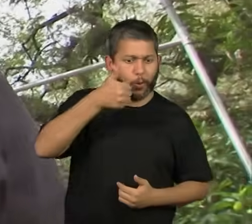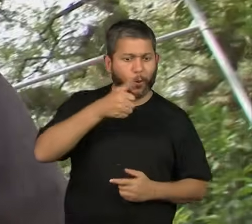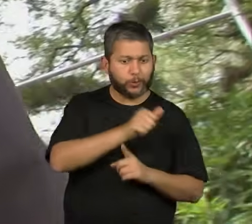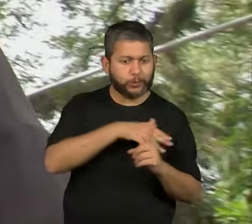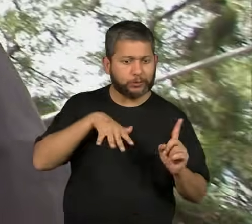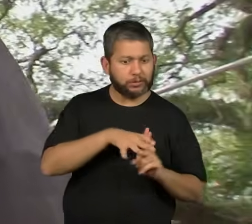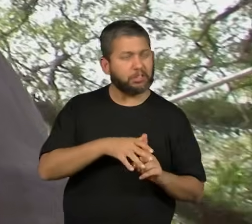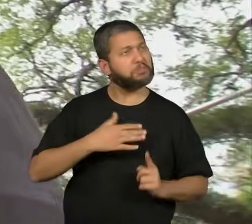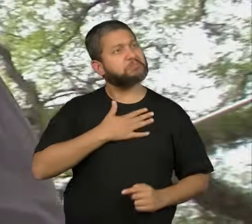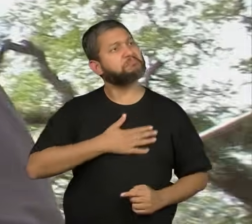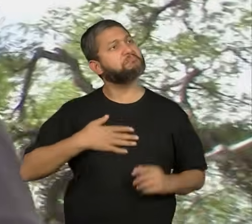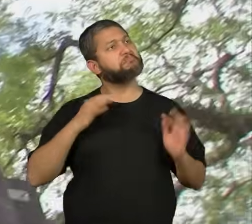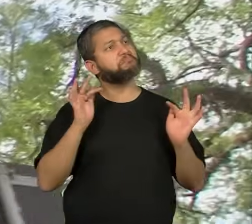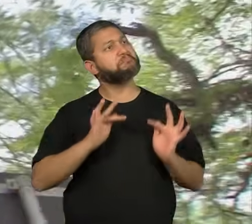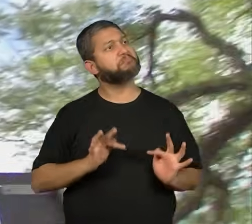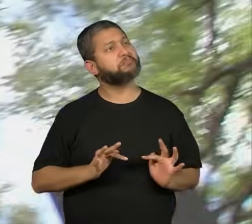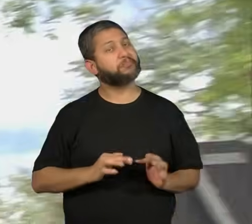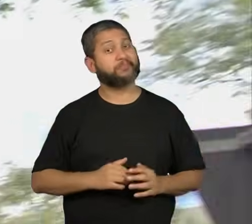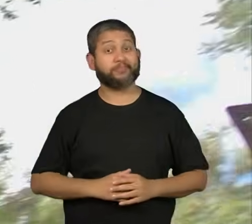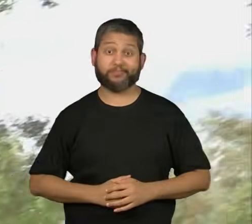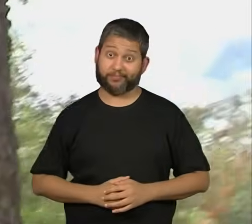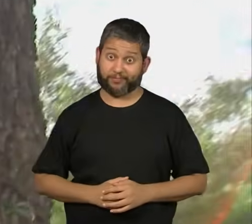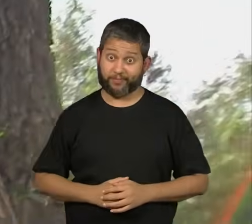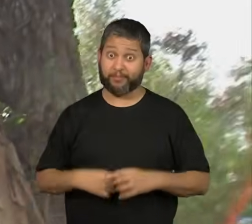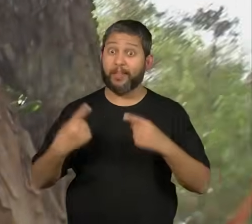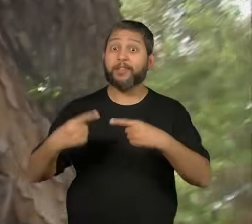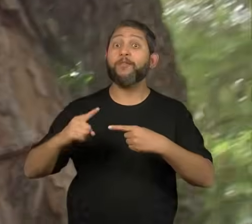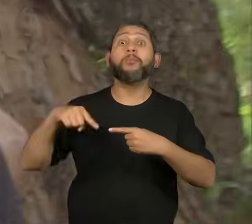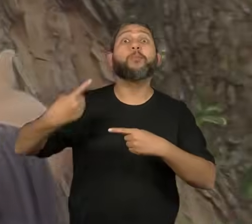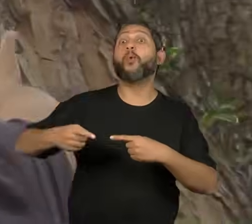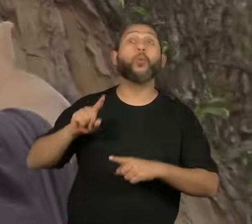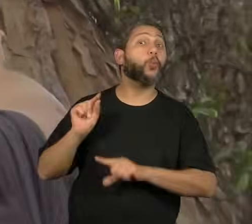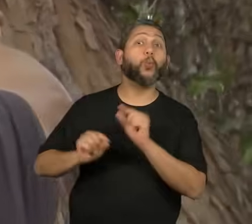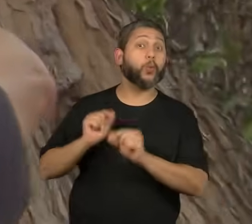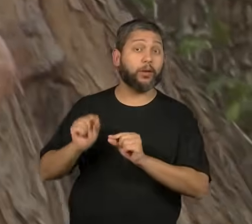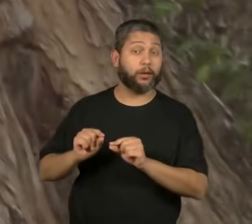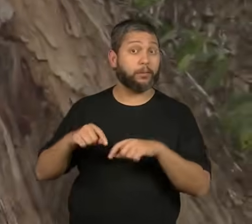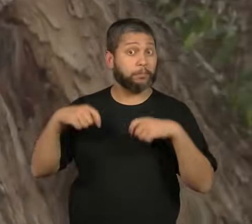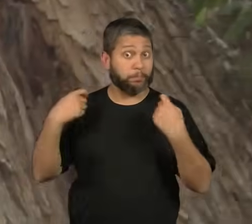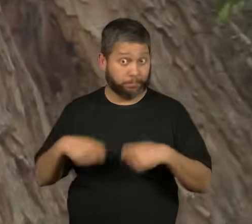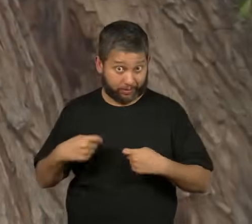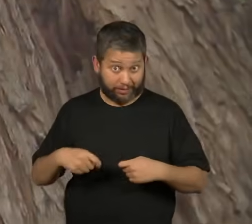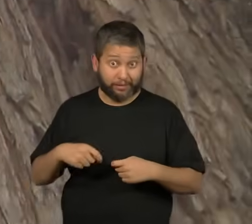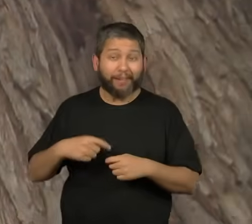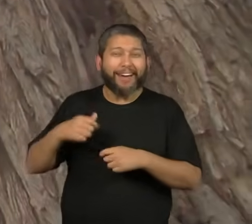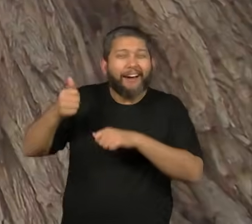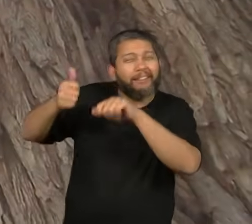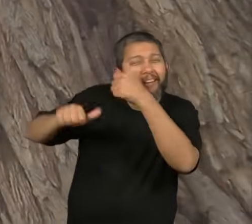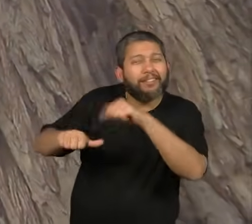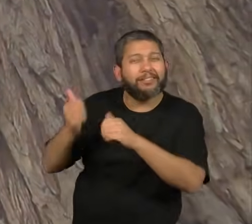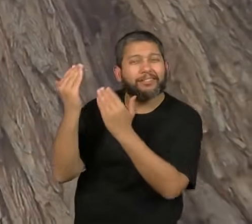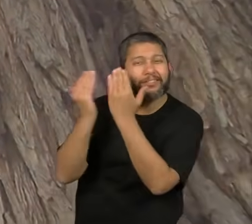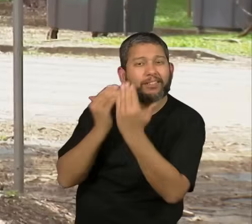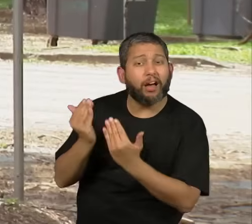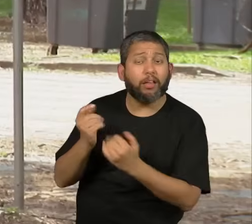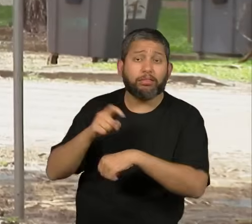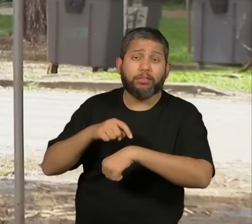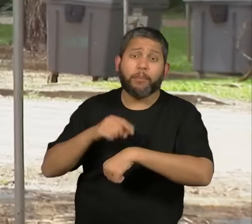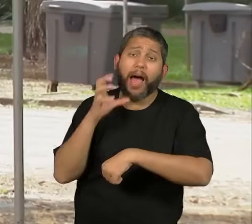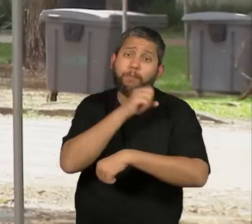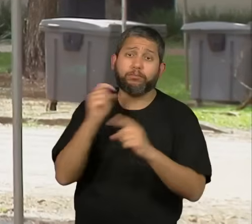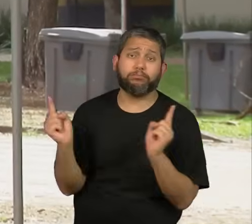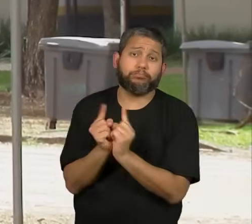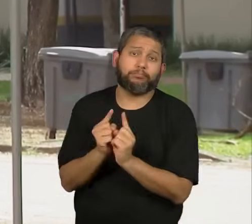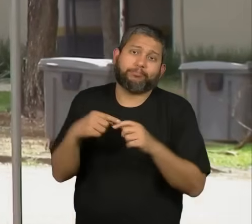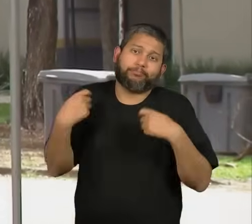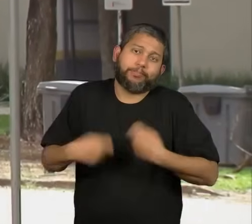sociedade. O próximo desafio dos pesquisadores é reduzir o tempo de análise dos pontos mapeados para